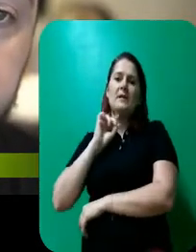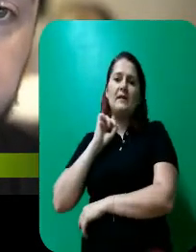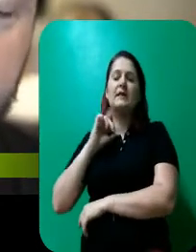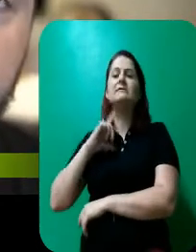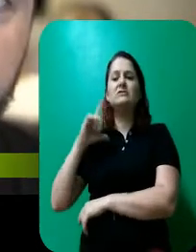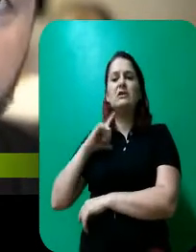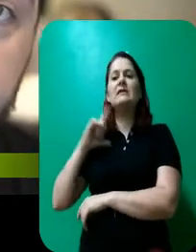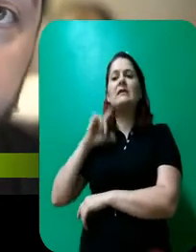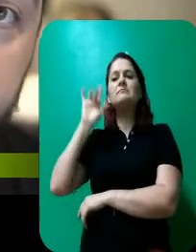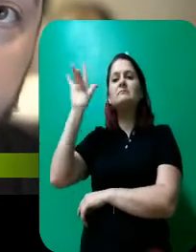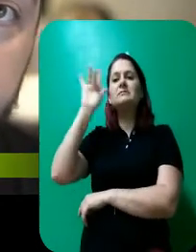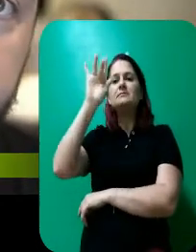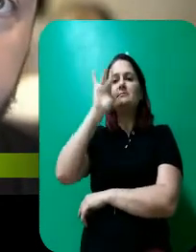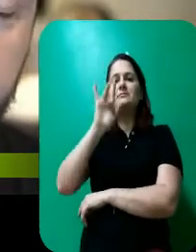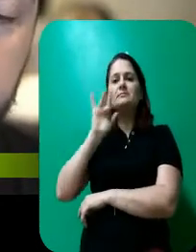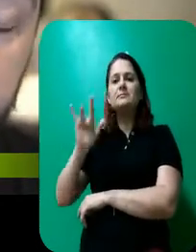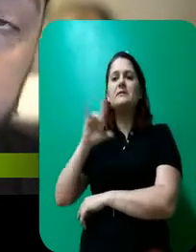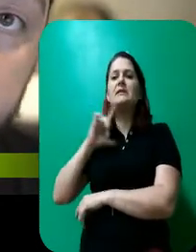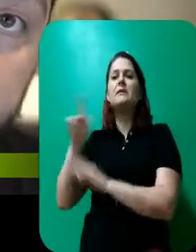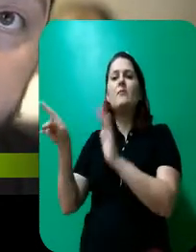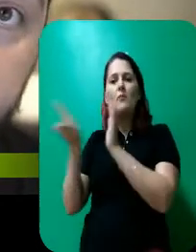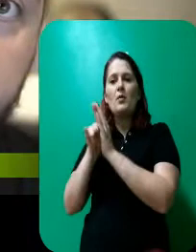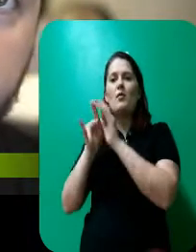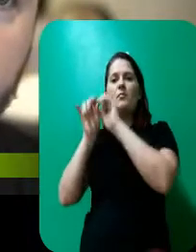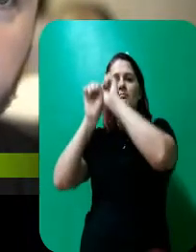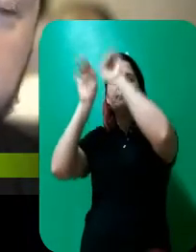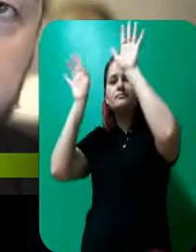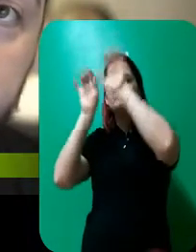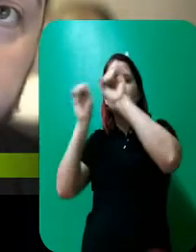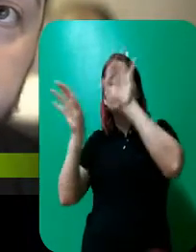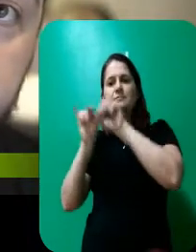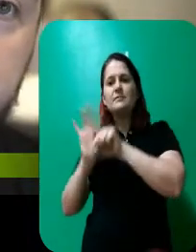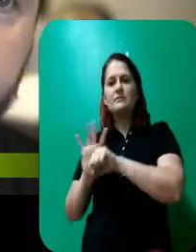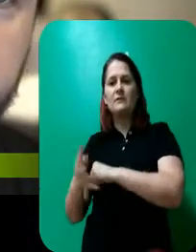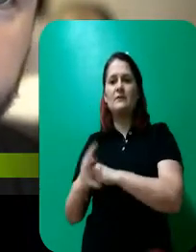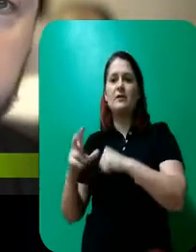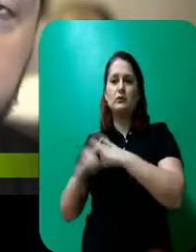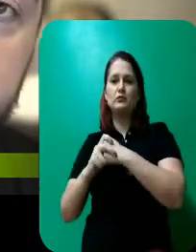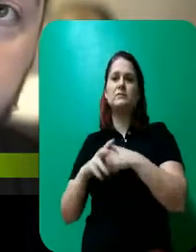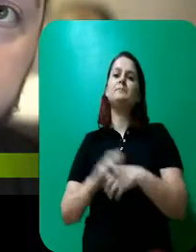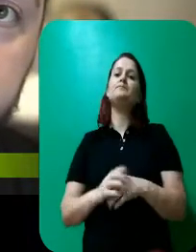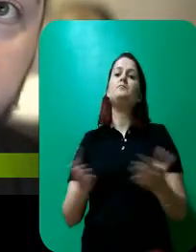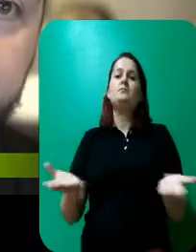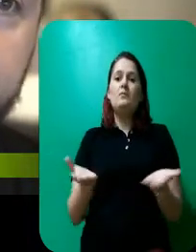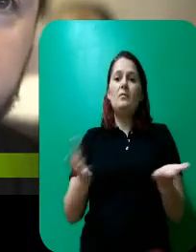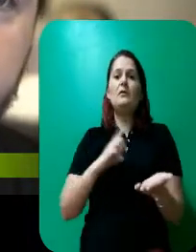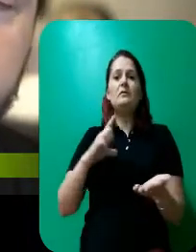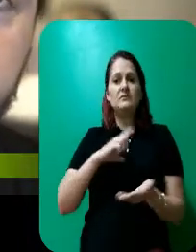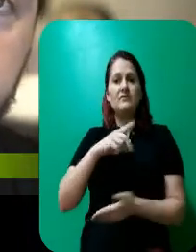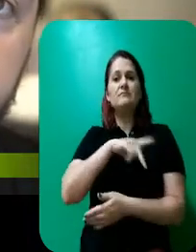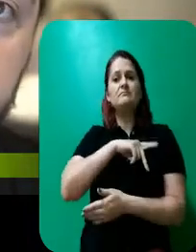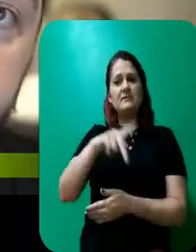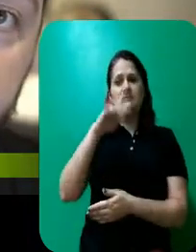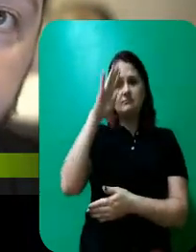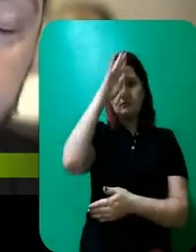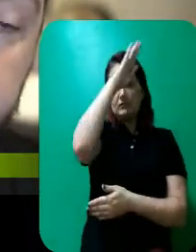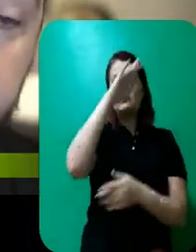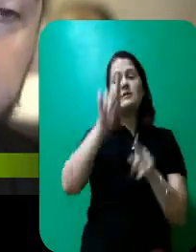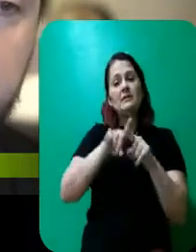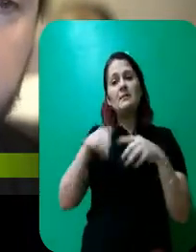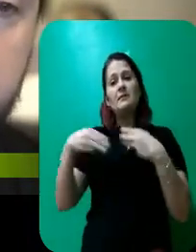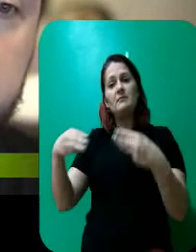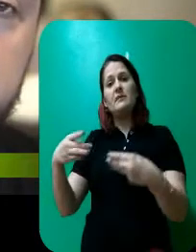vírus. E hoje a gente teve um pronunciamento do presidente e do ministro da Saúde falando quais são os próximos